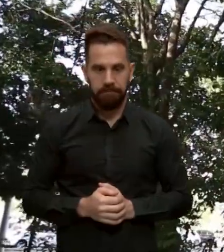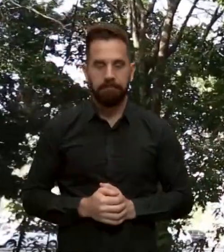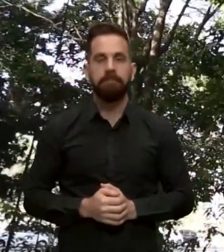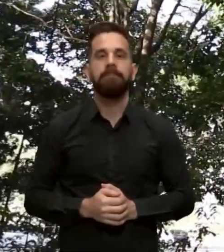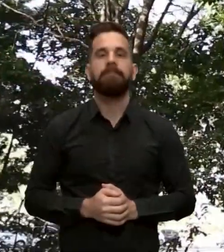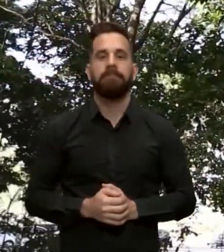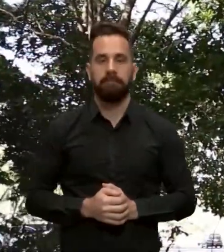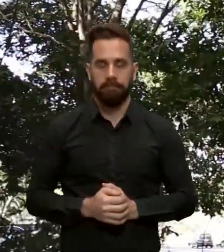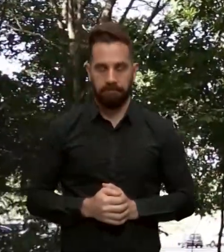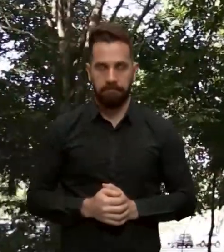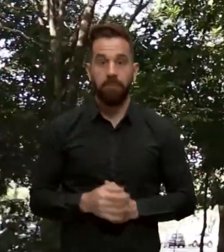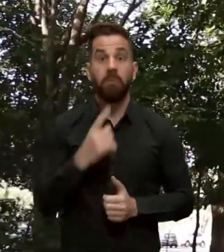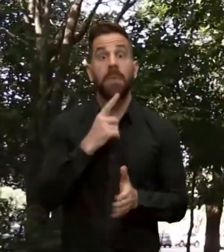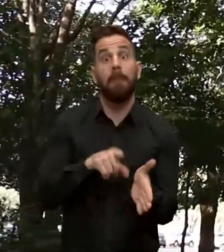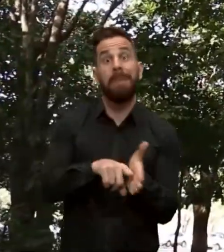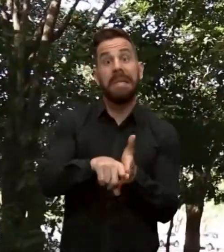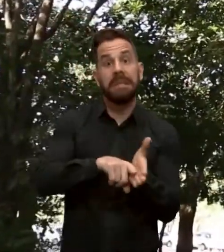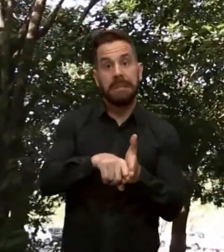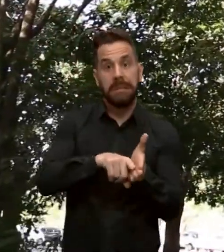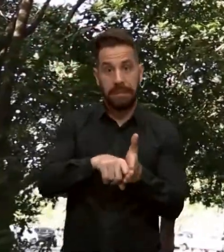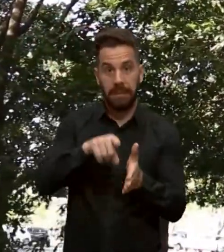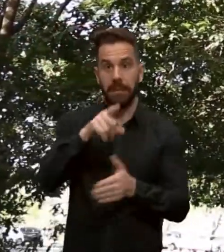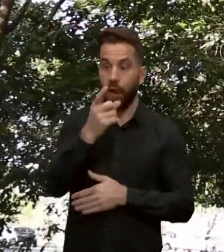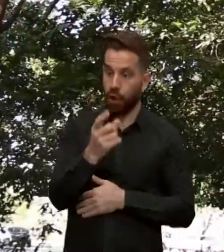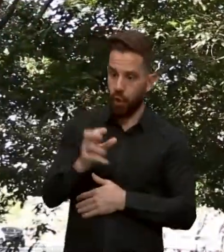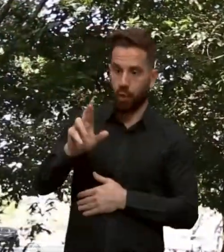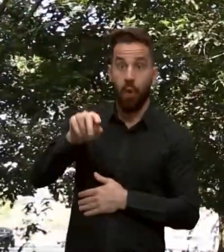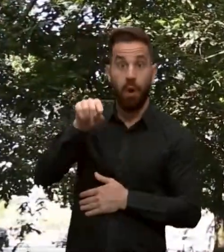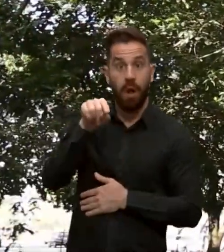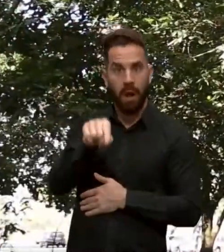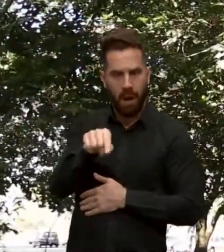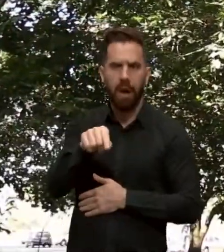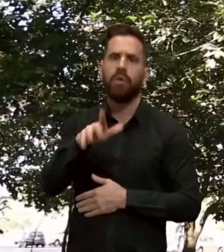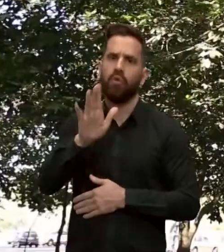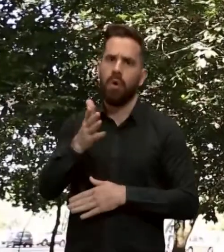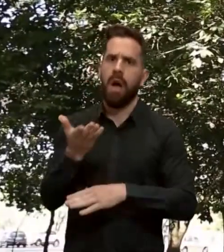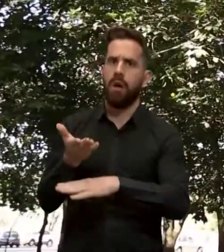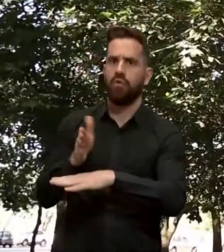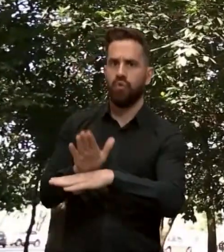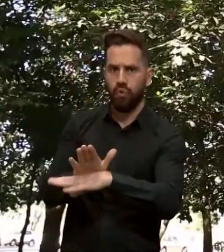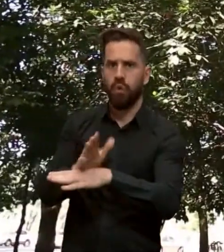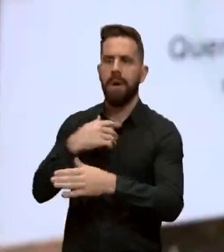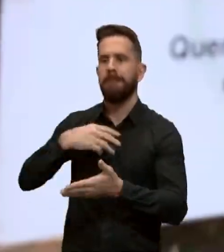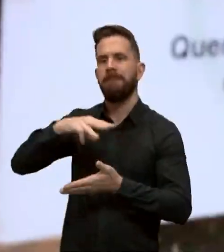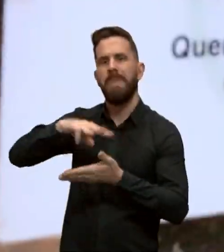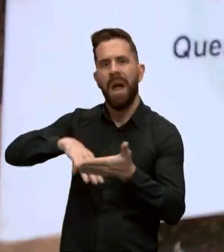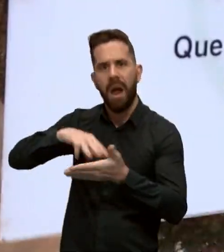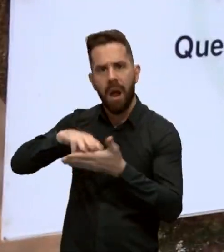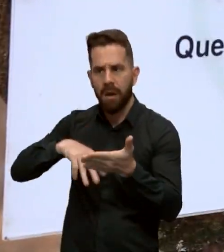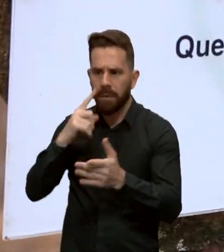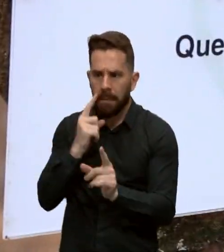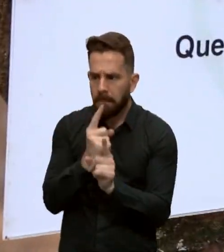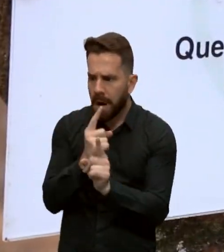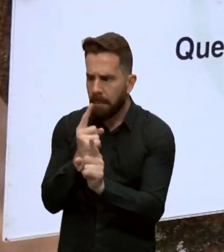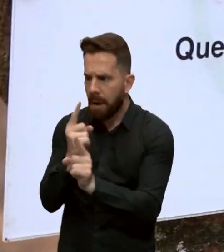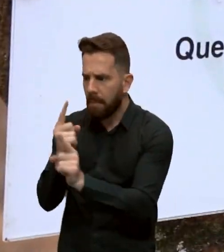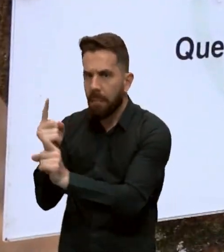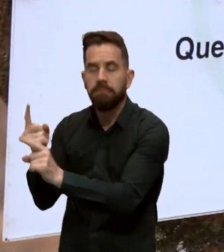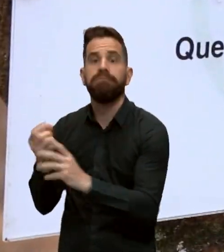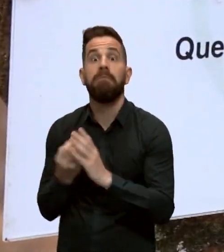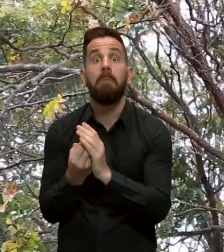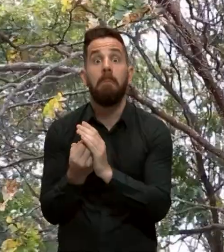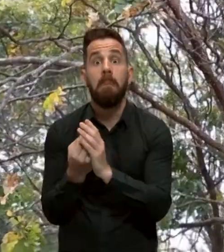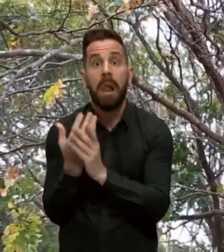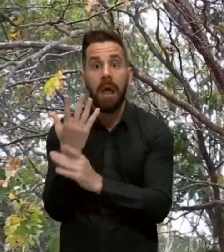A pesquisa de doutorado desenvolveu métodos que facilitam a identificação de plantas que têm riscos de